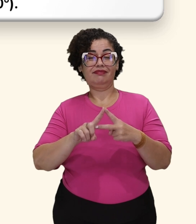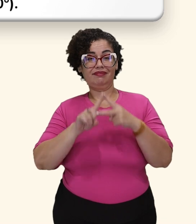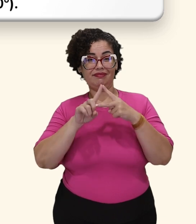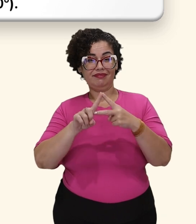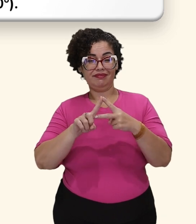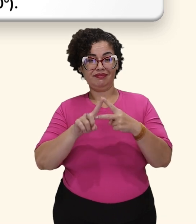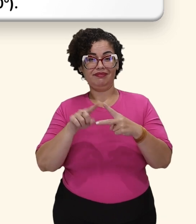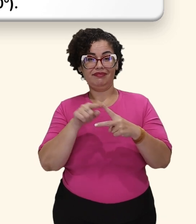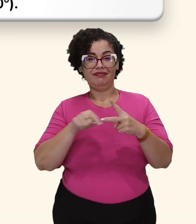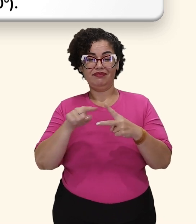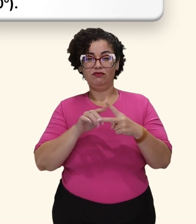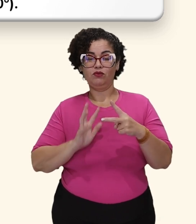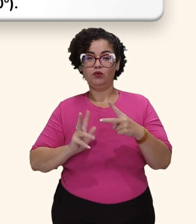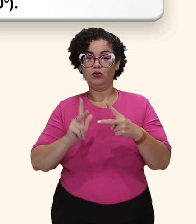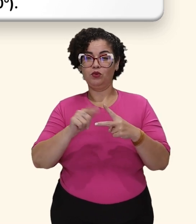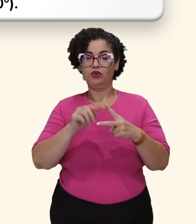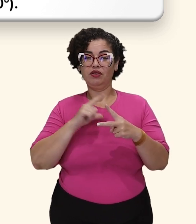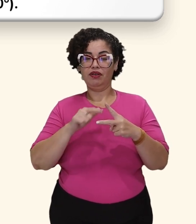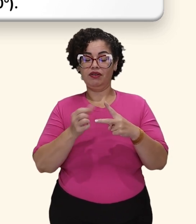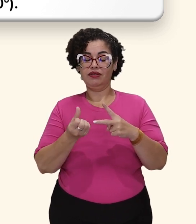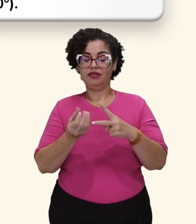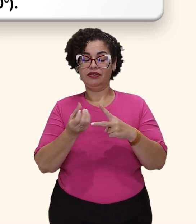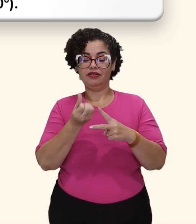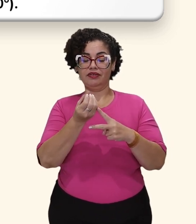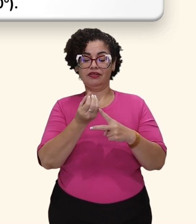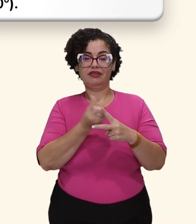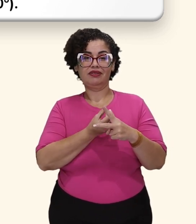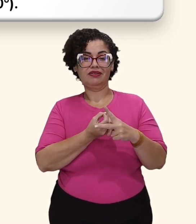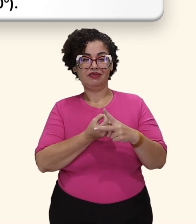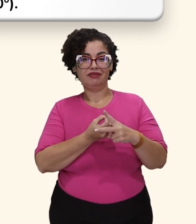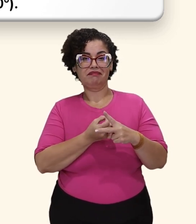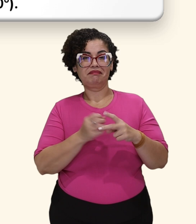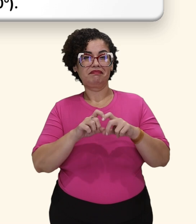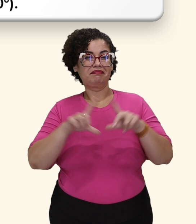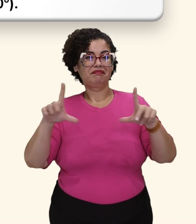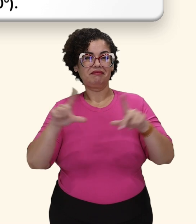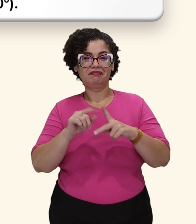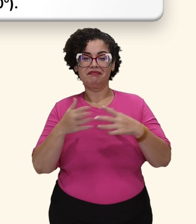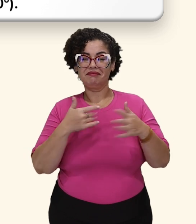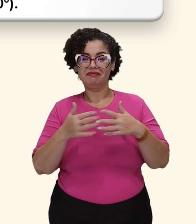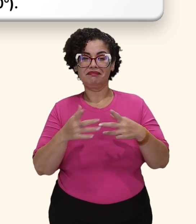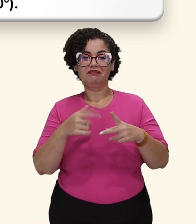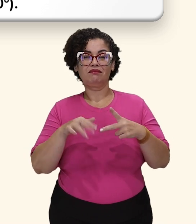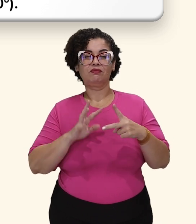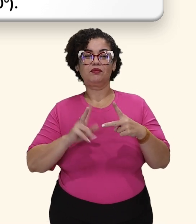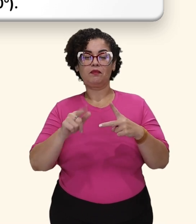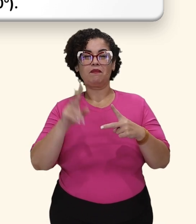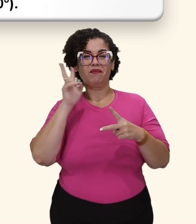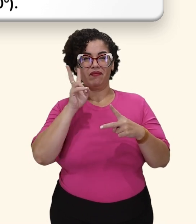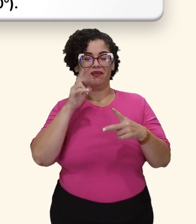equiláteros. Os triângulos equiláteros, todos os ângulos têm medida de 60 graus, independentemente do tamanho dos seus